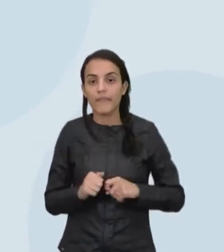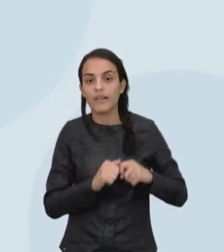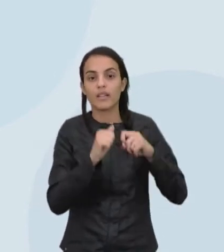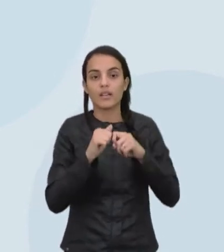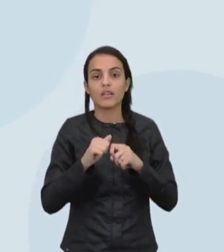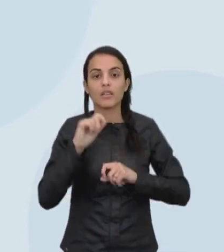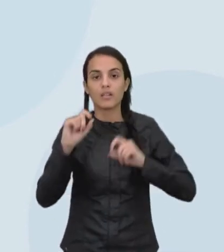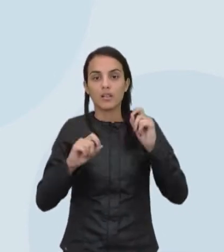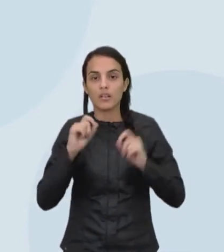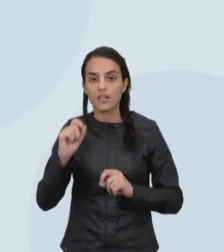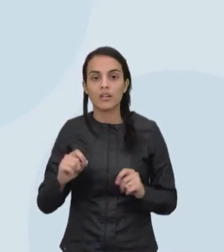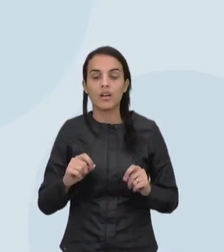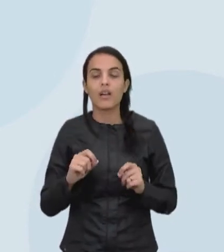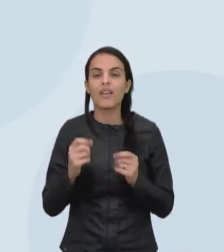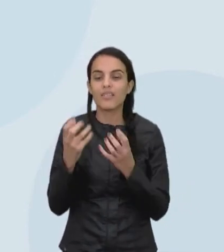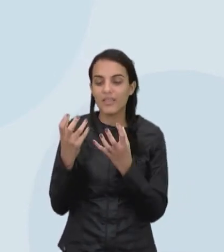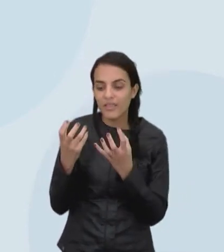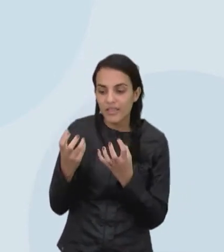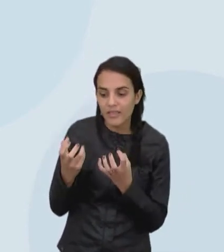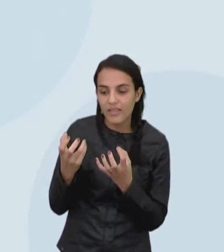é a parte seca aí